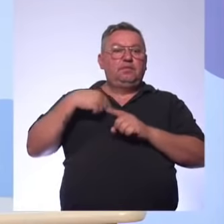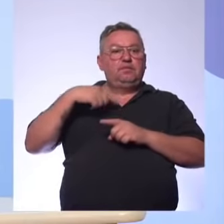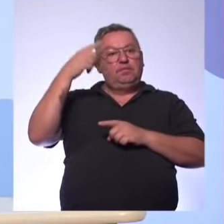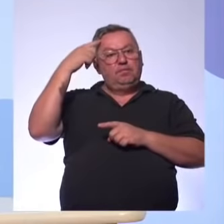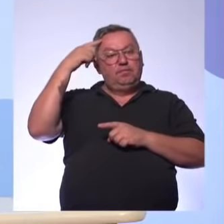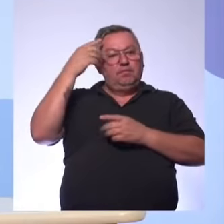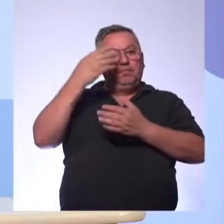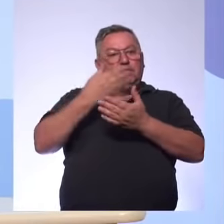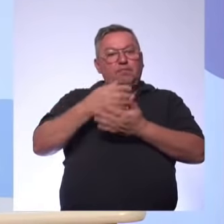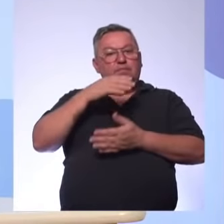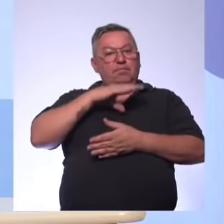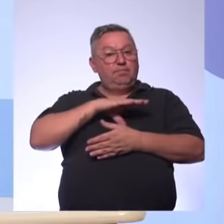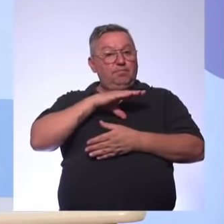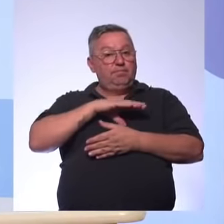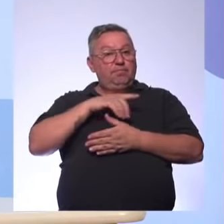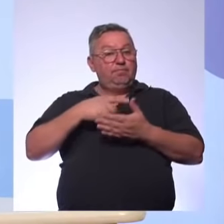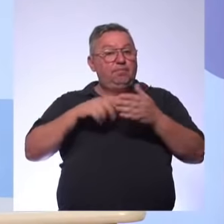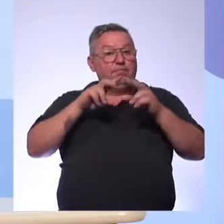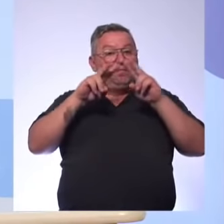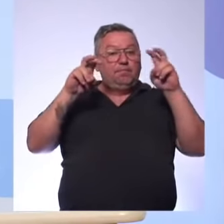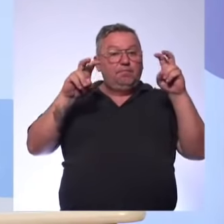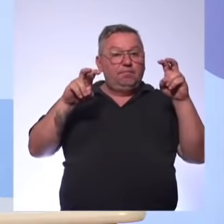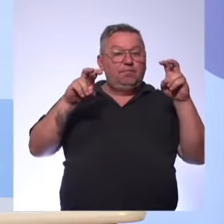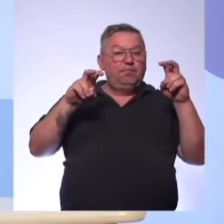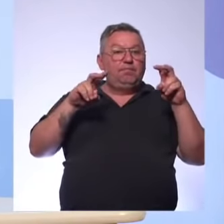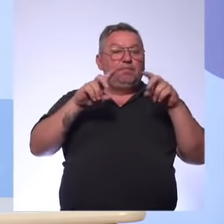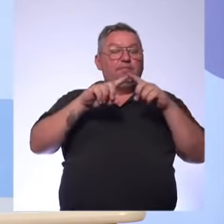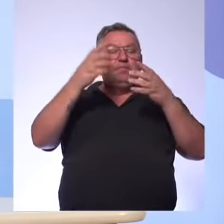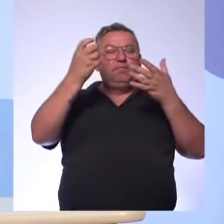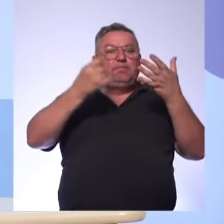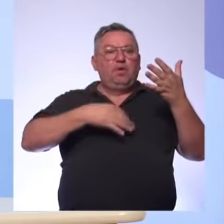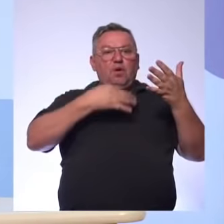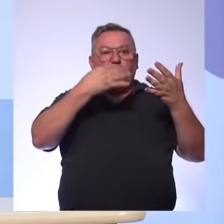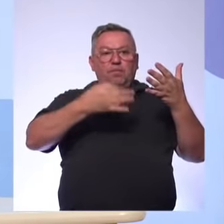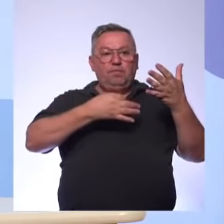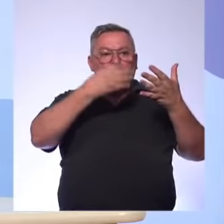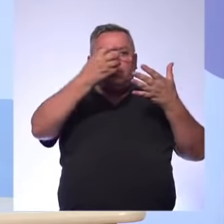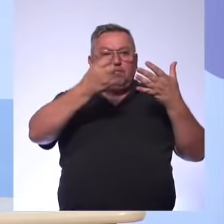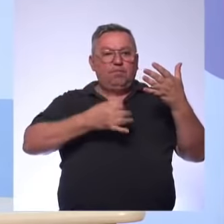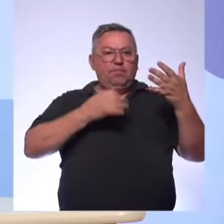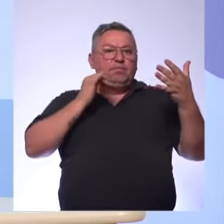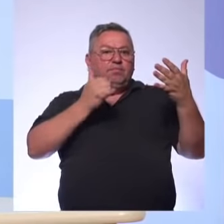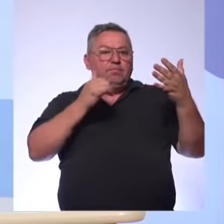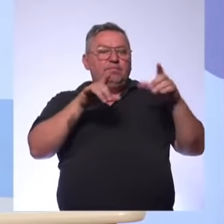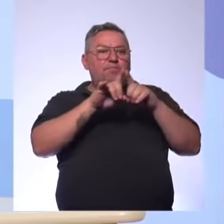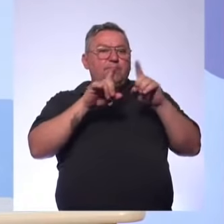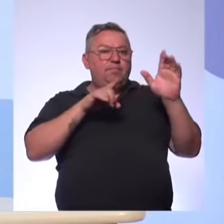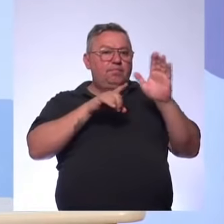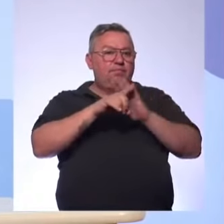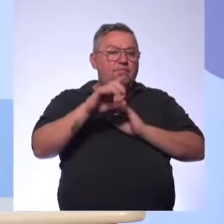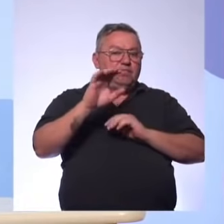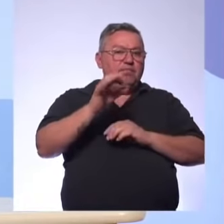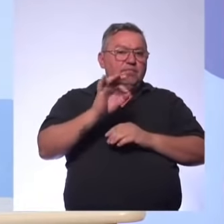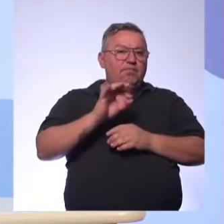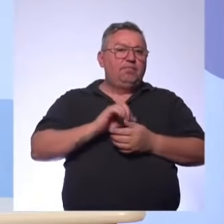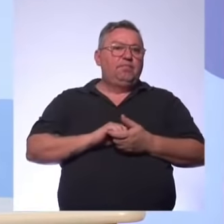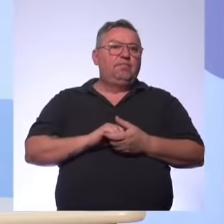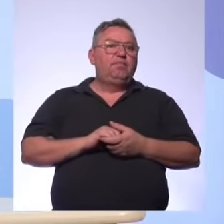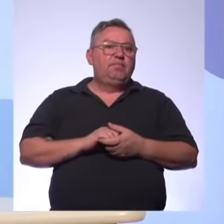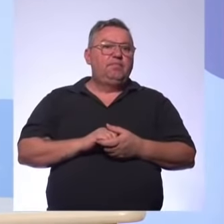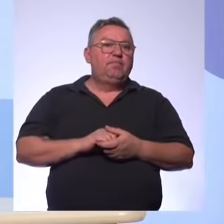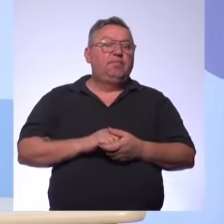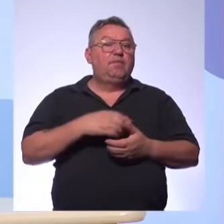acho que, na aula de português. Porque tipo a gente tem lá argumentativo, dissertativo, informativo, né? Então quando a gente pergunta tipo, ele está certo mesmo, Felipe.